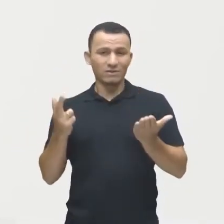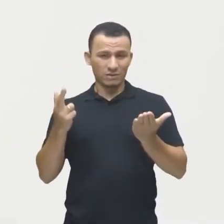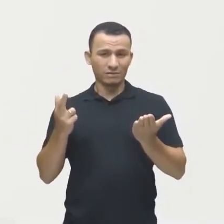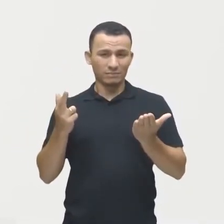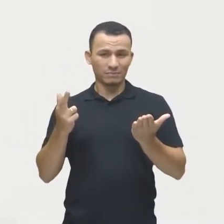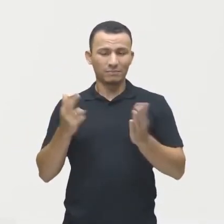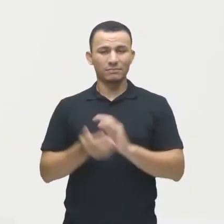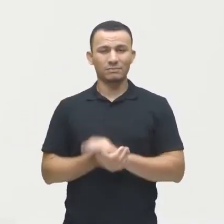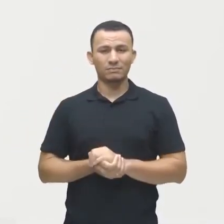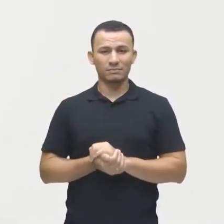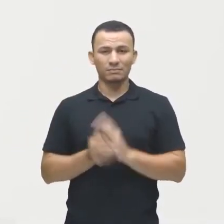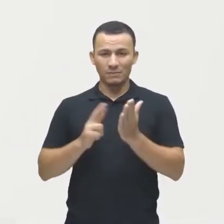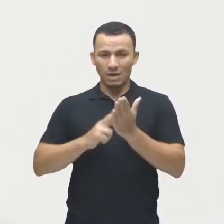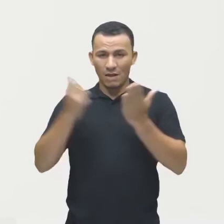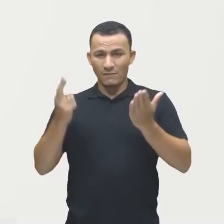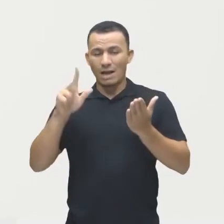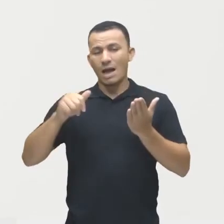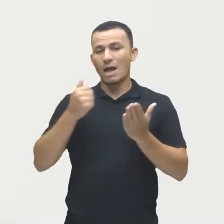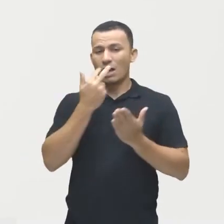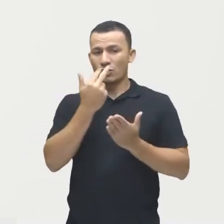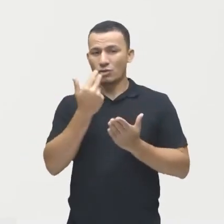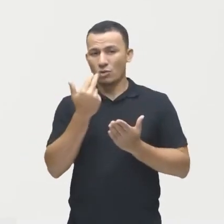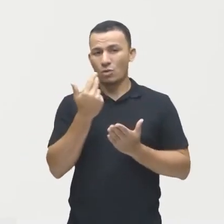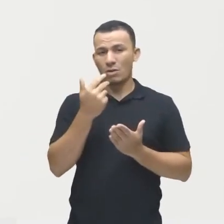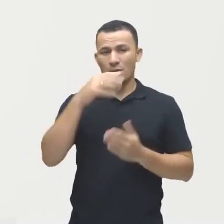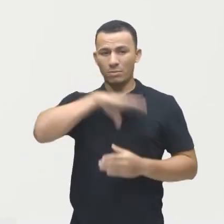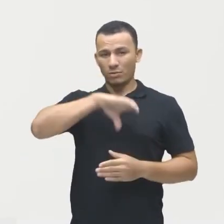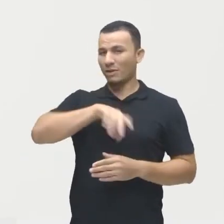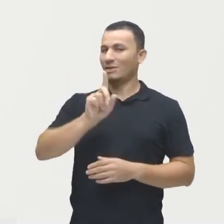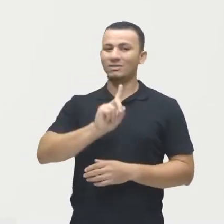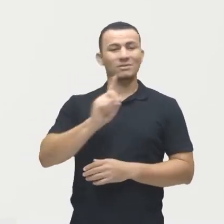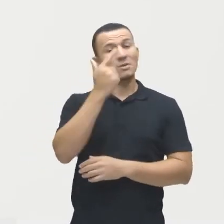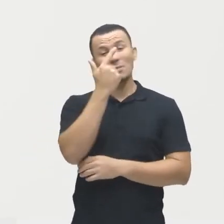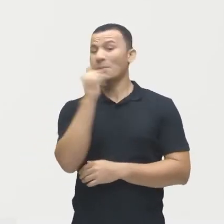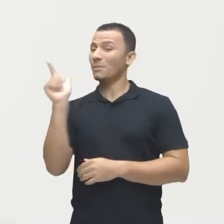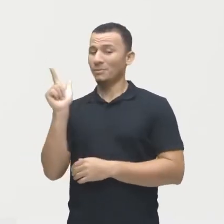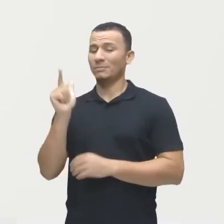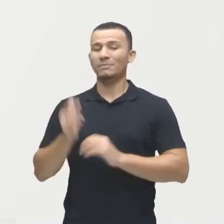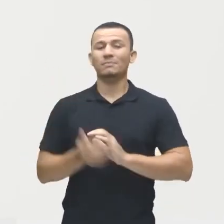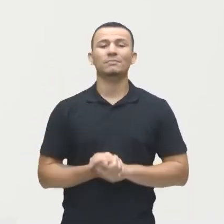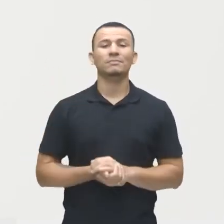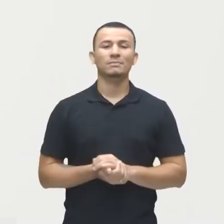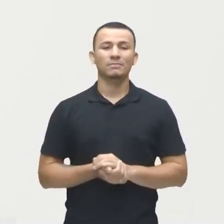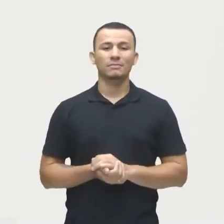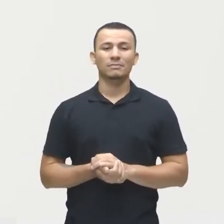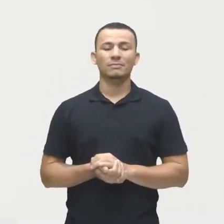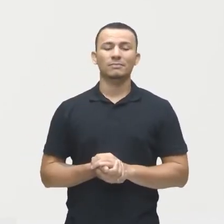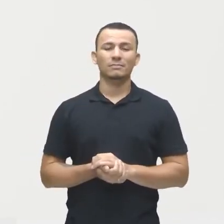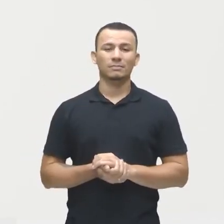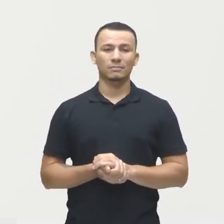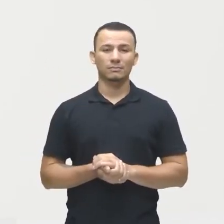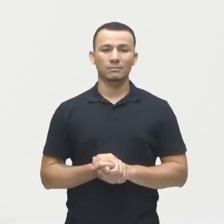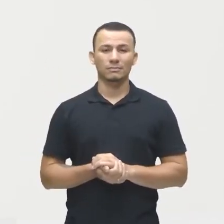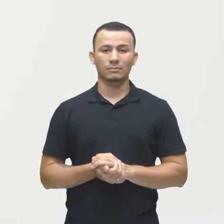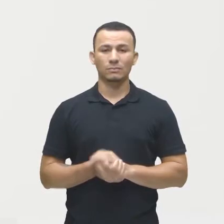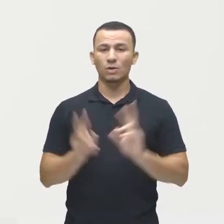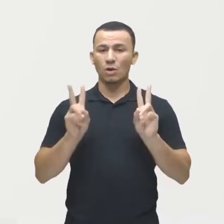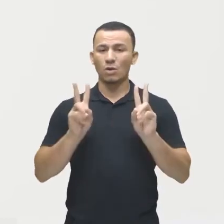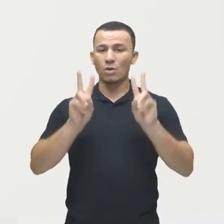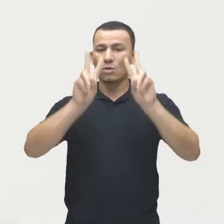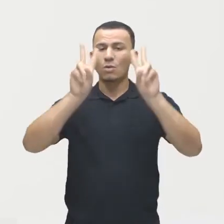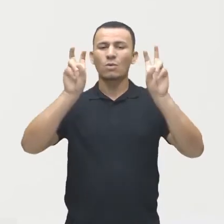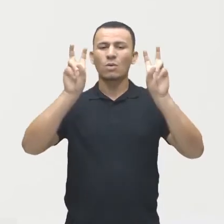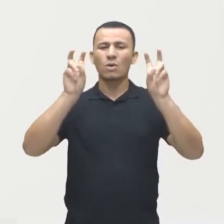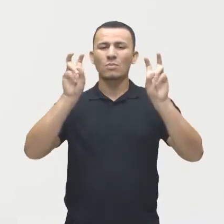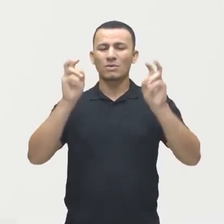que ela não está na língua portuguesa, no código dela, né? E Health é o